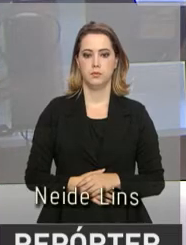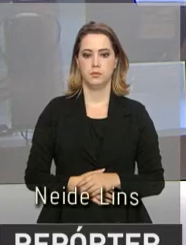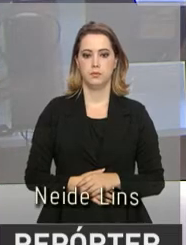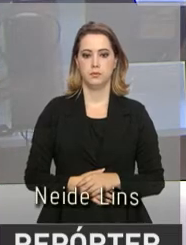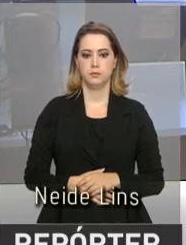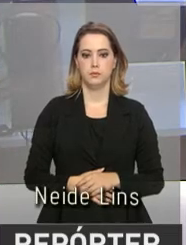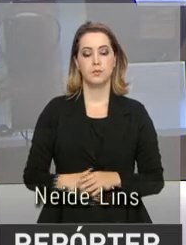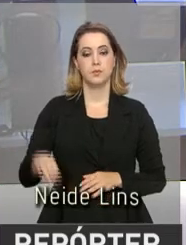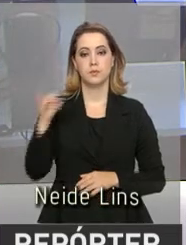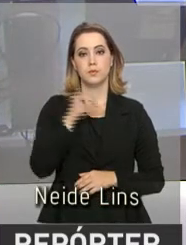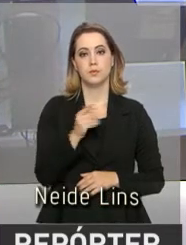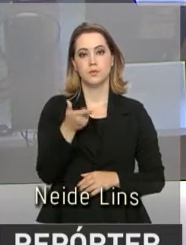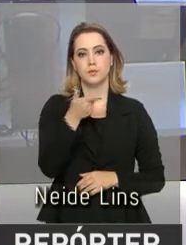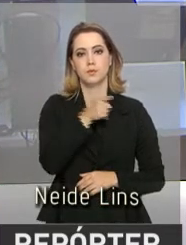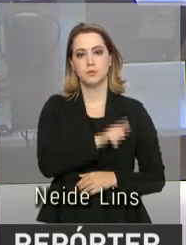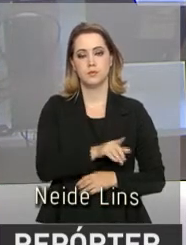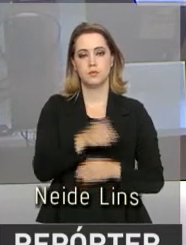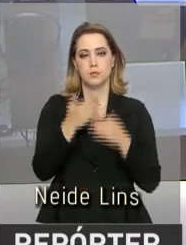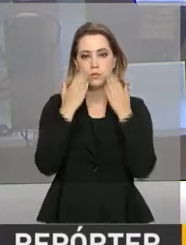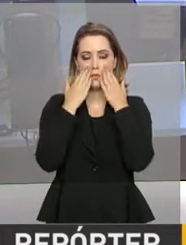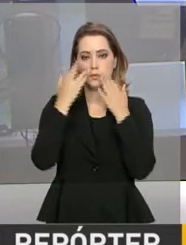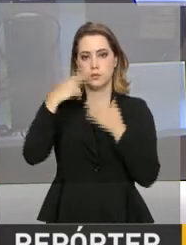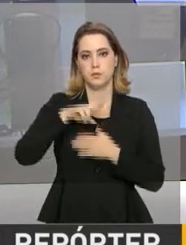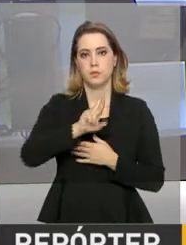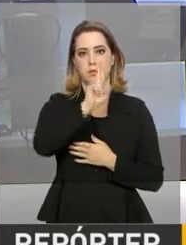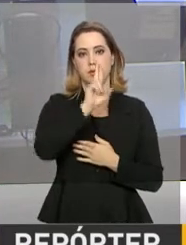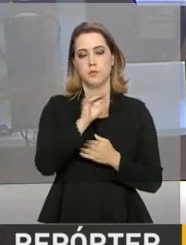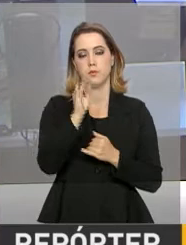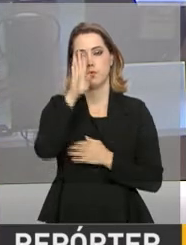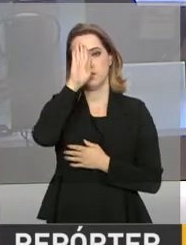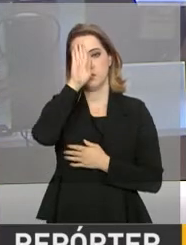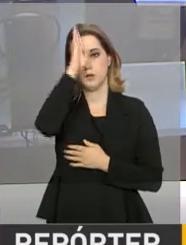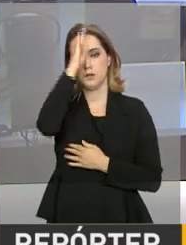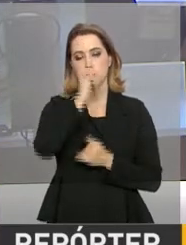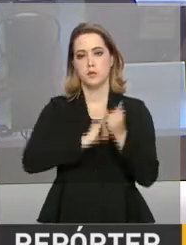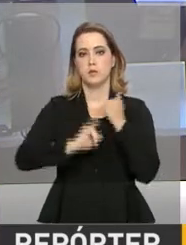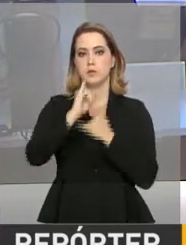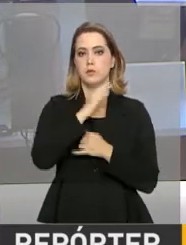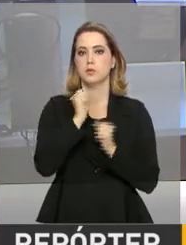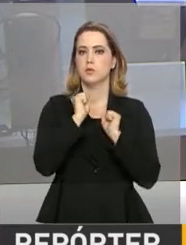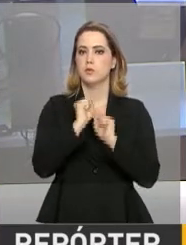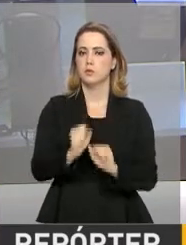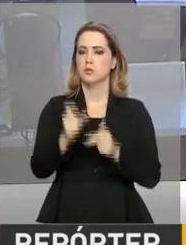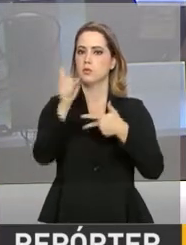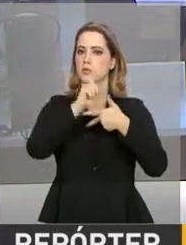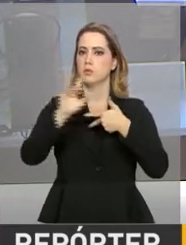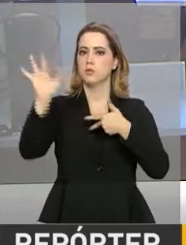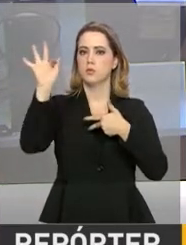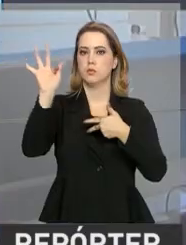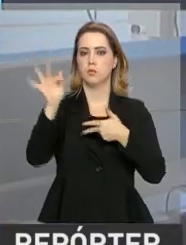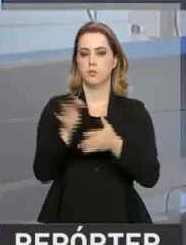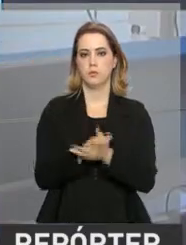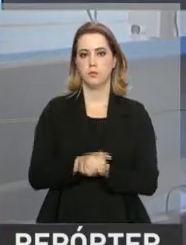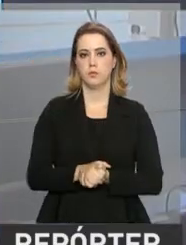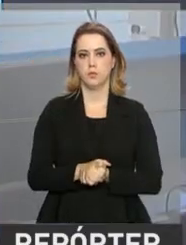olá estamos de volta com mais uma edição do repórter nbr as principais notícias do poder executivo federal